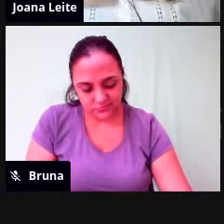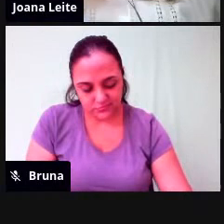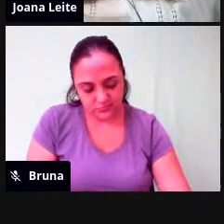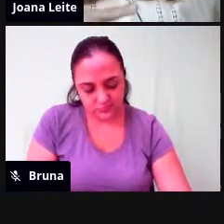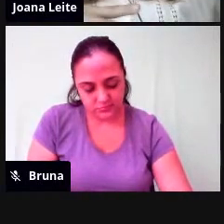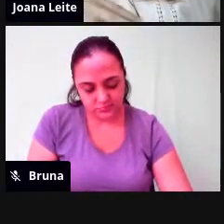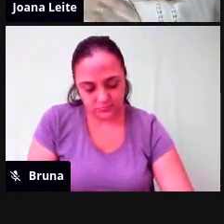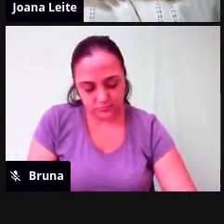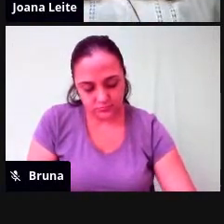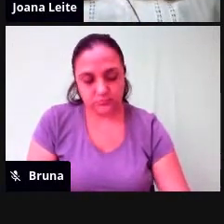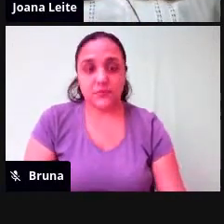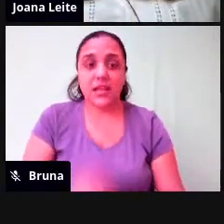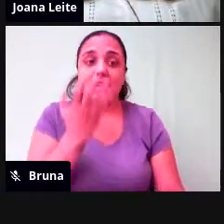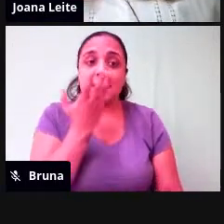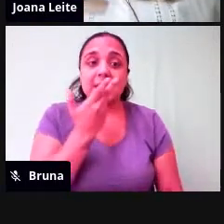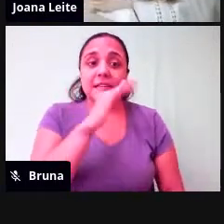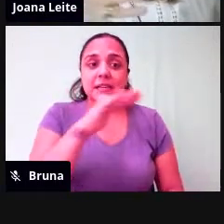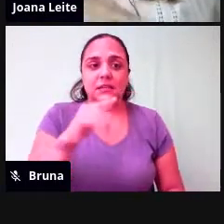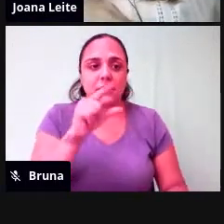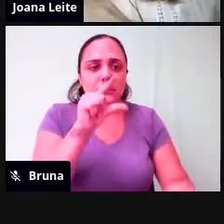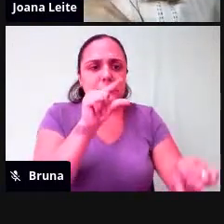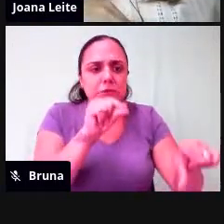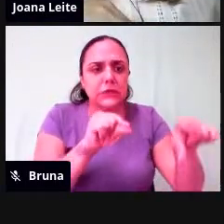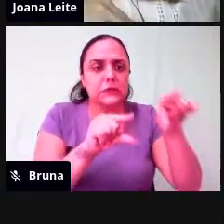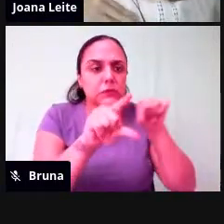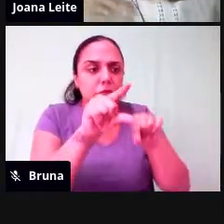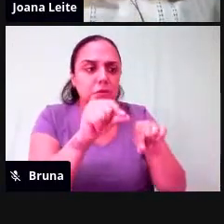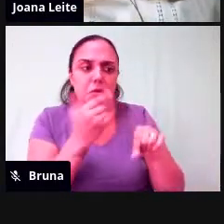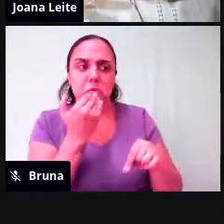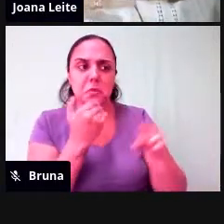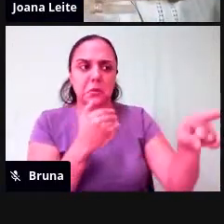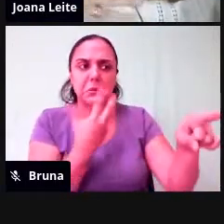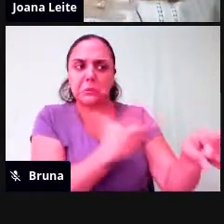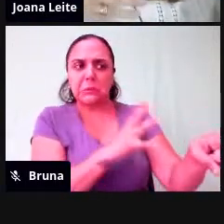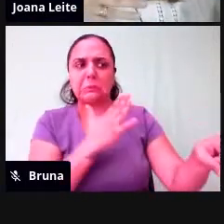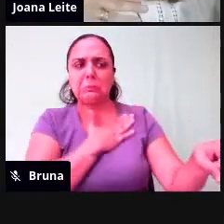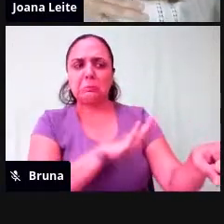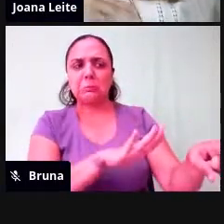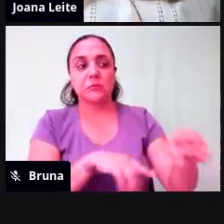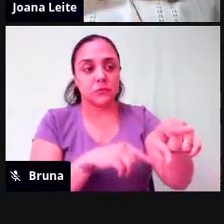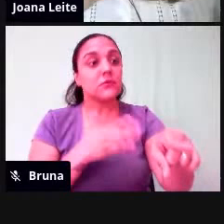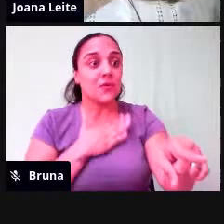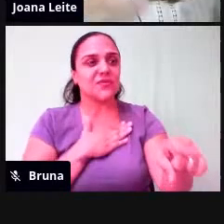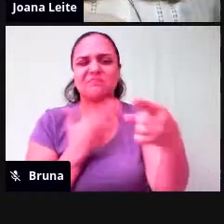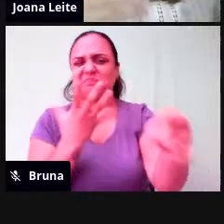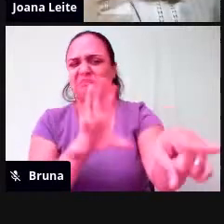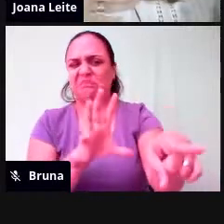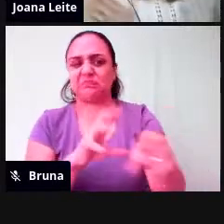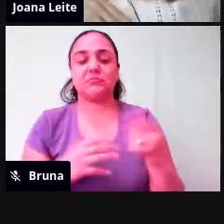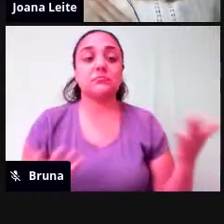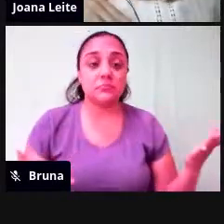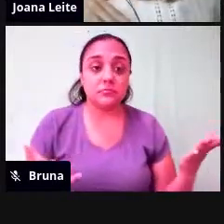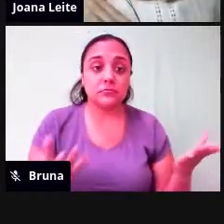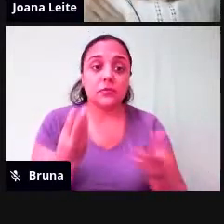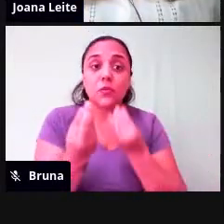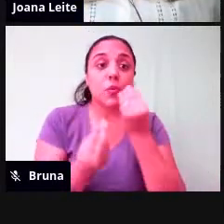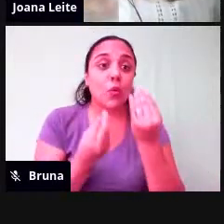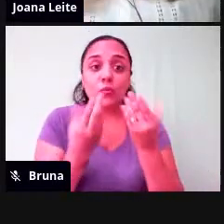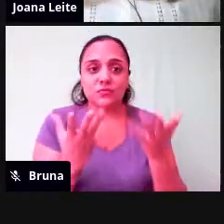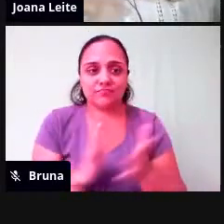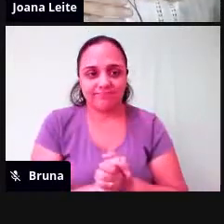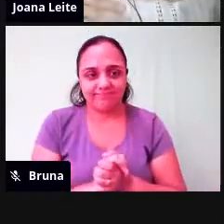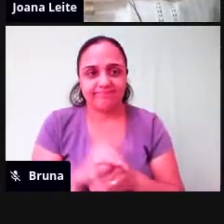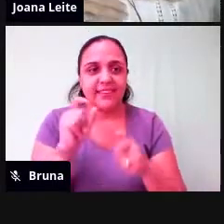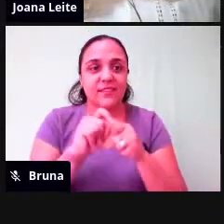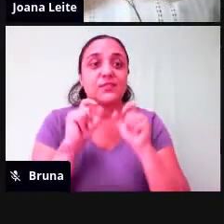faz muita restrição, a gente diz o que pode e o que não pode comer, mas e quando essa criança vem com essa necessidade da mudança na dieta,